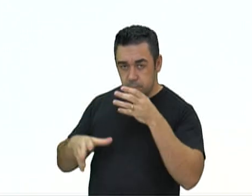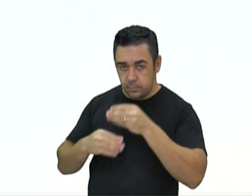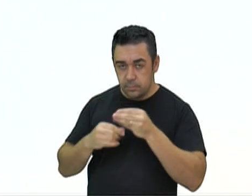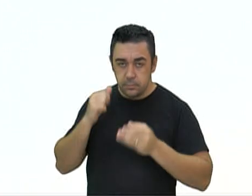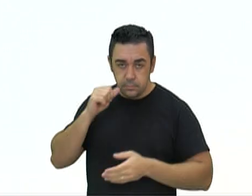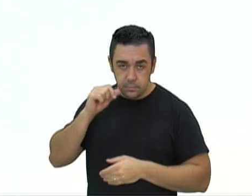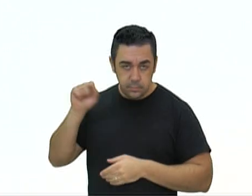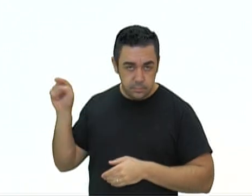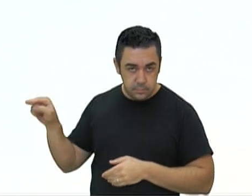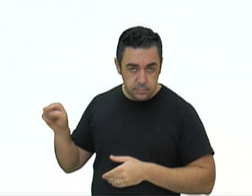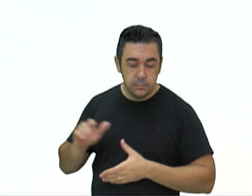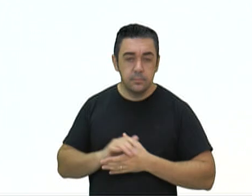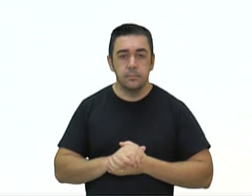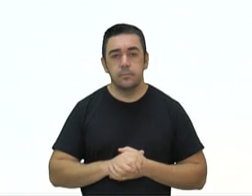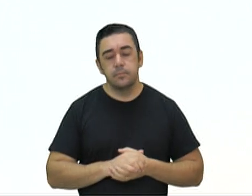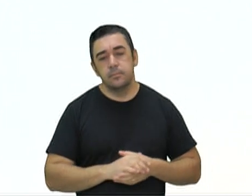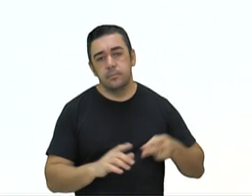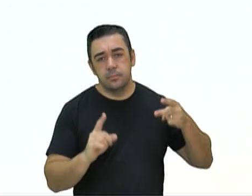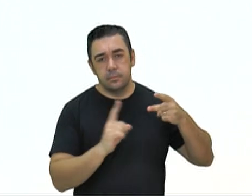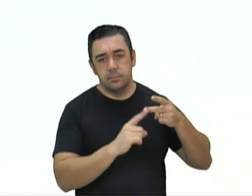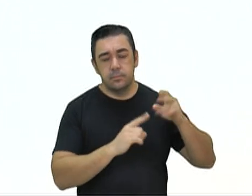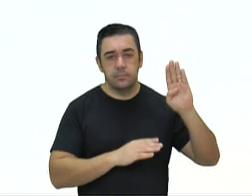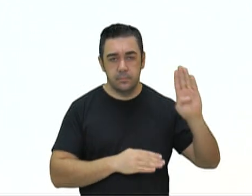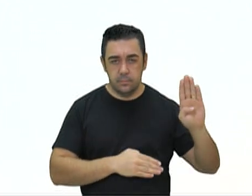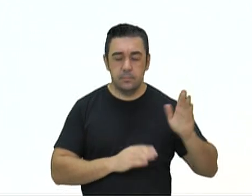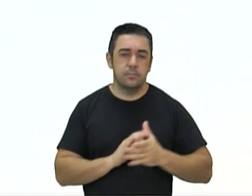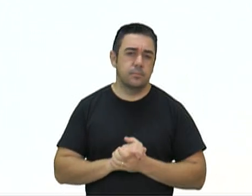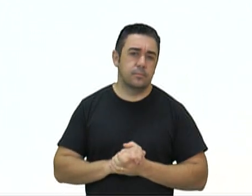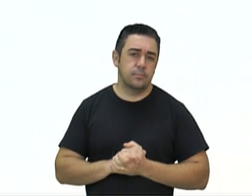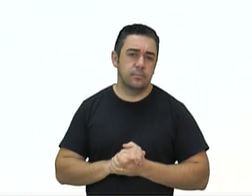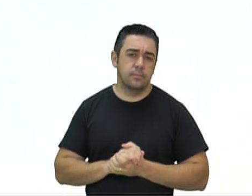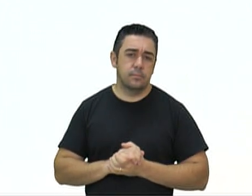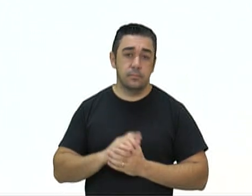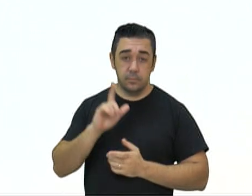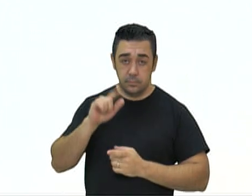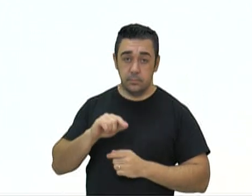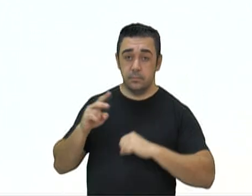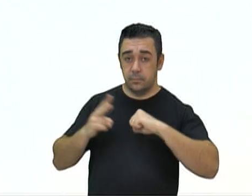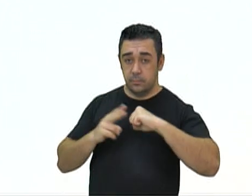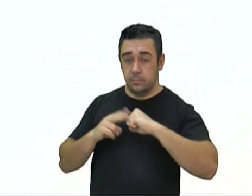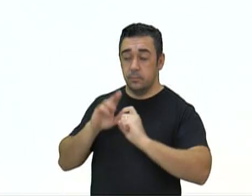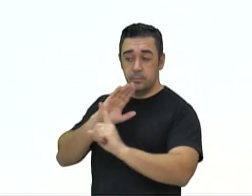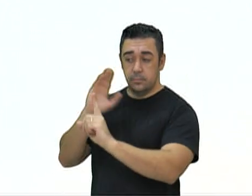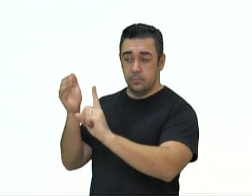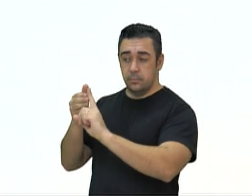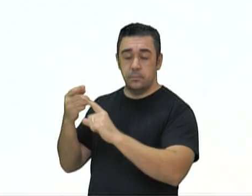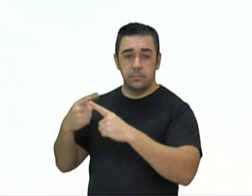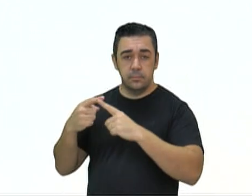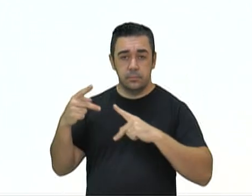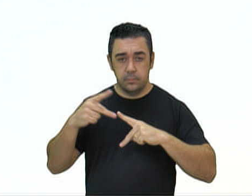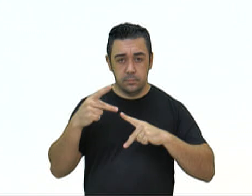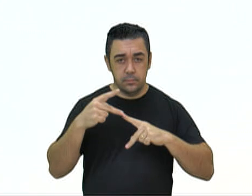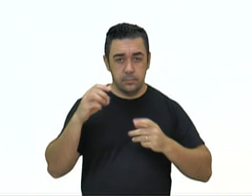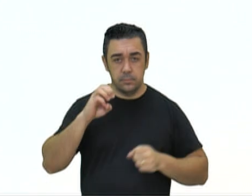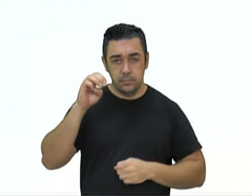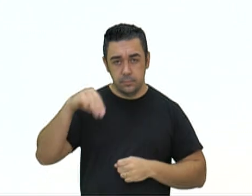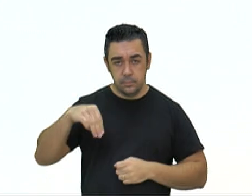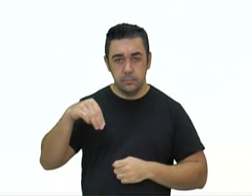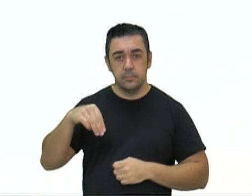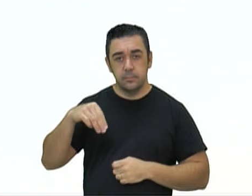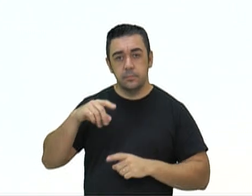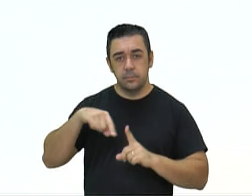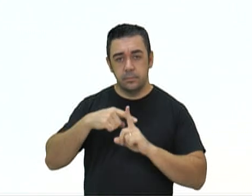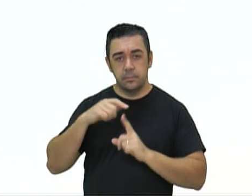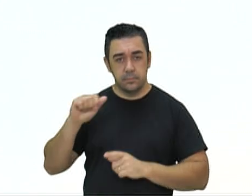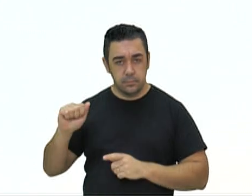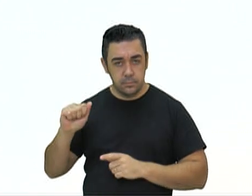que é o objeto direto. Letra B, verbo transitivo indireto, pois pede uma preposição em mais o artigo